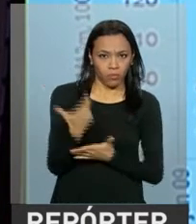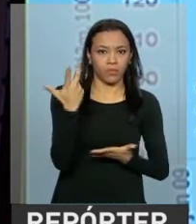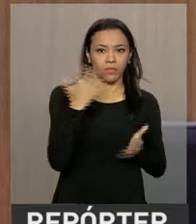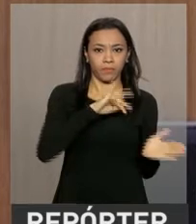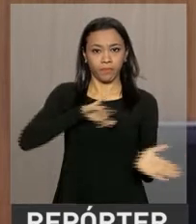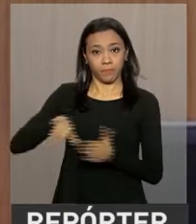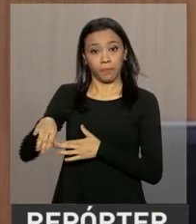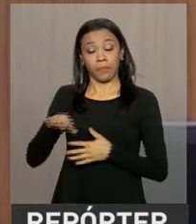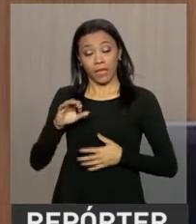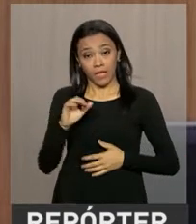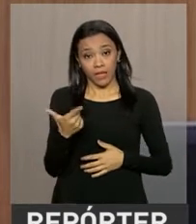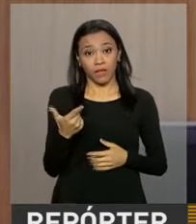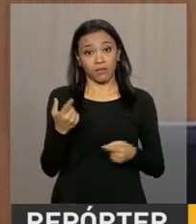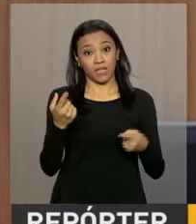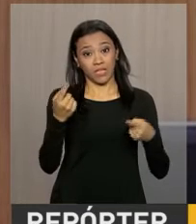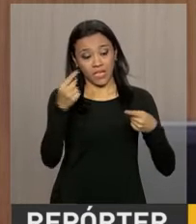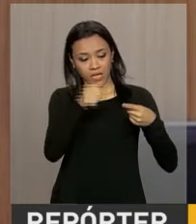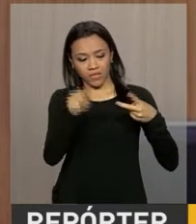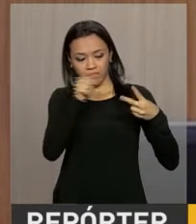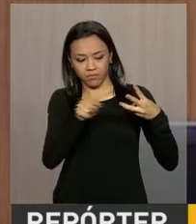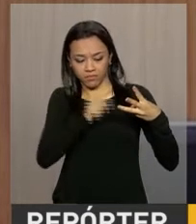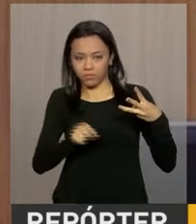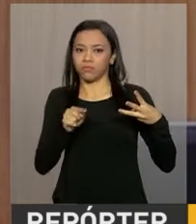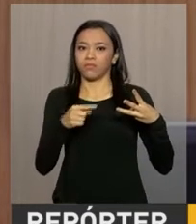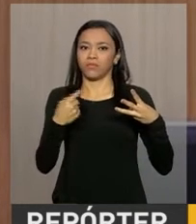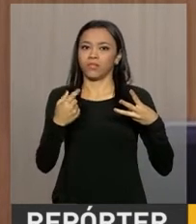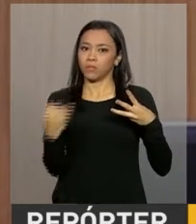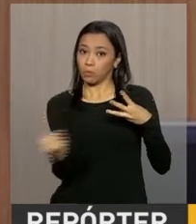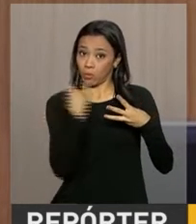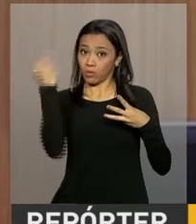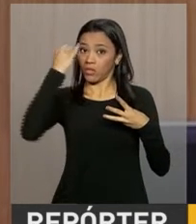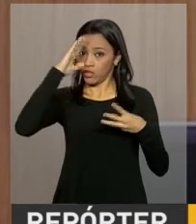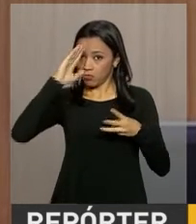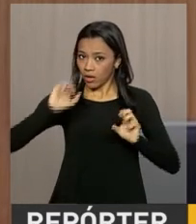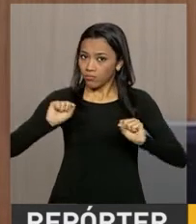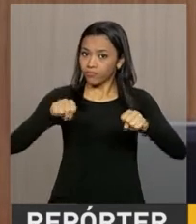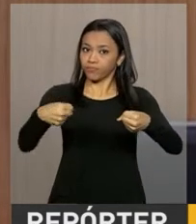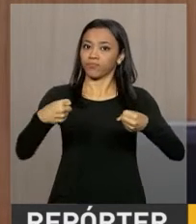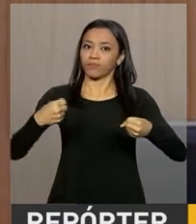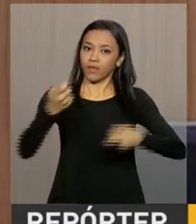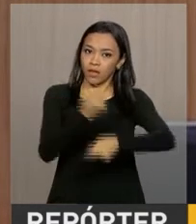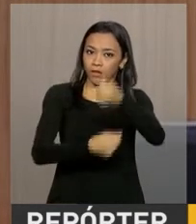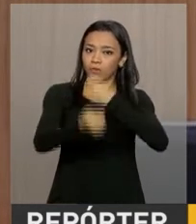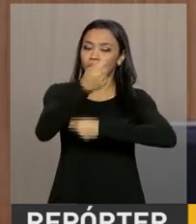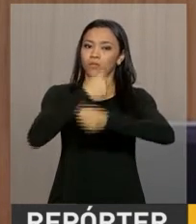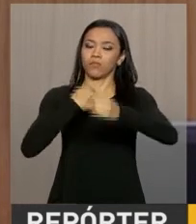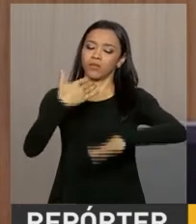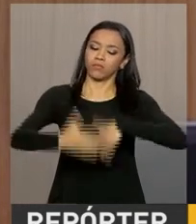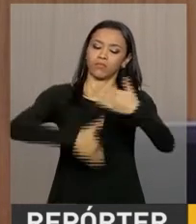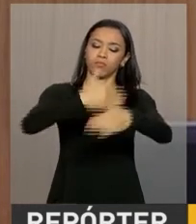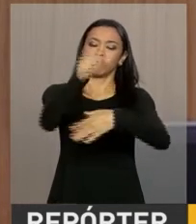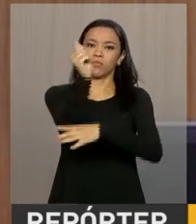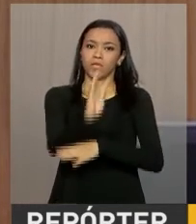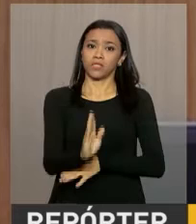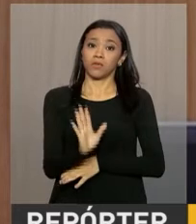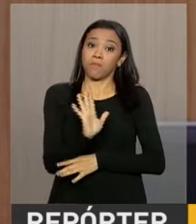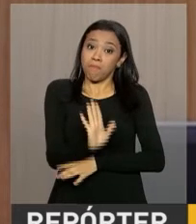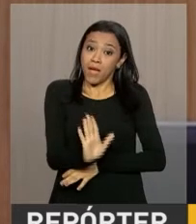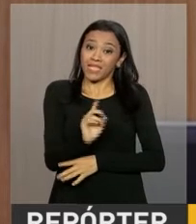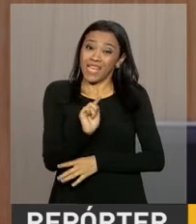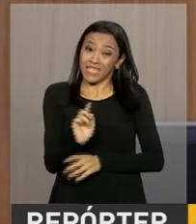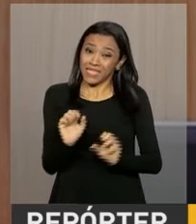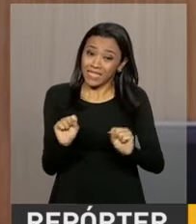desagregar esses indicadores de confiança, o que se observa é que essa recuperação ainda está muito calcada